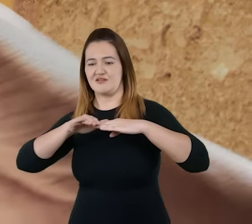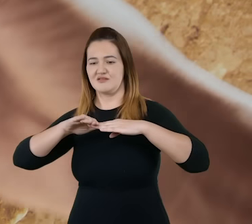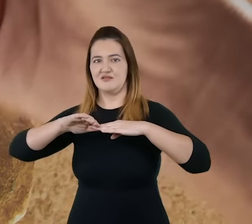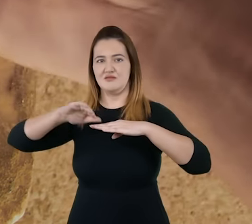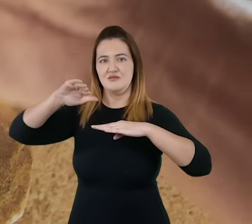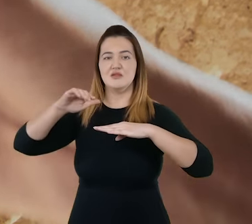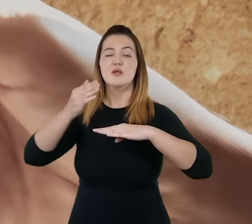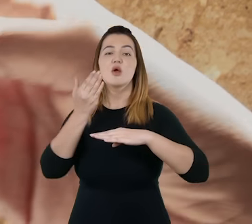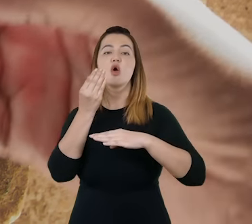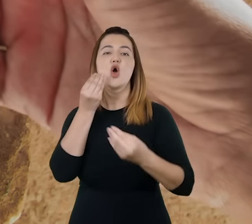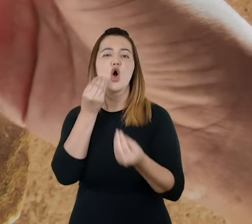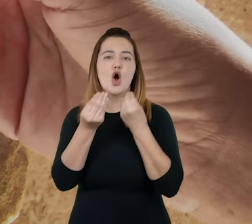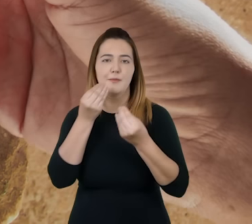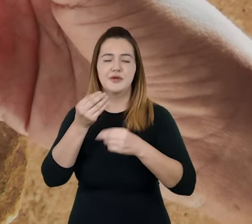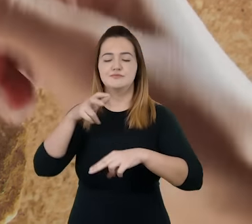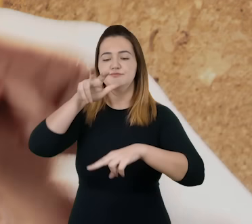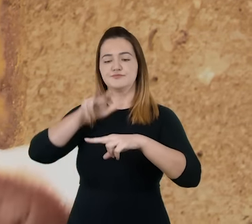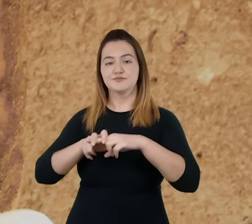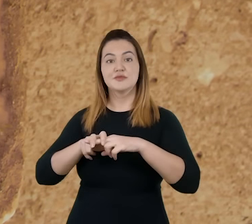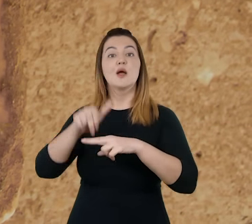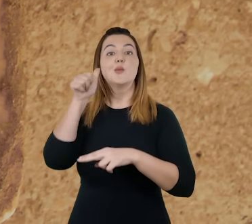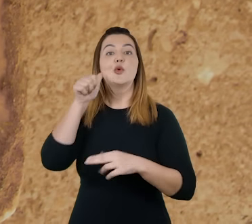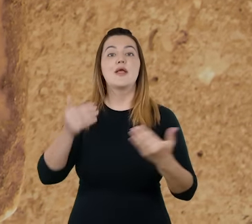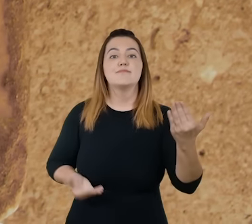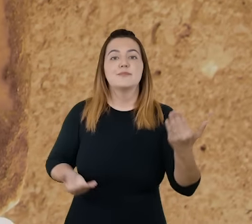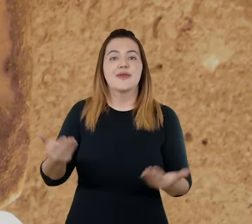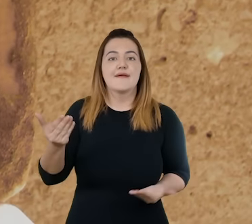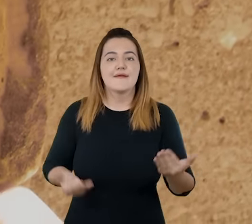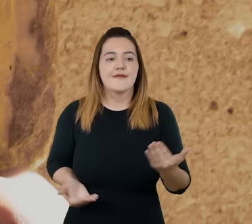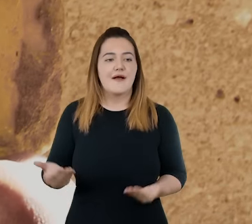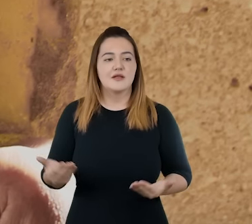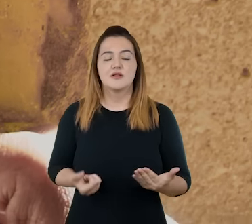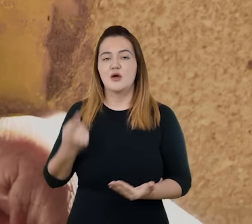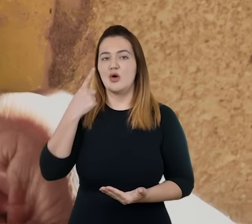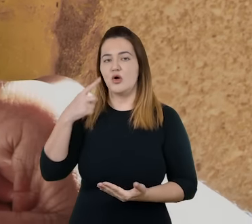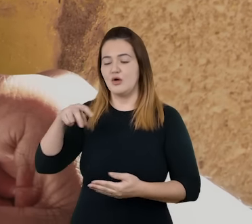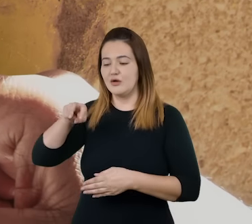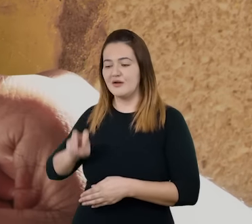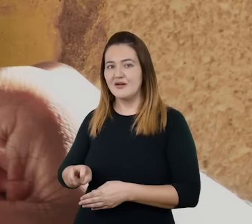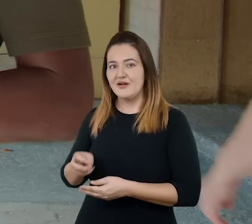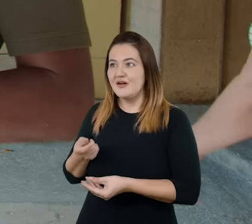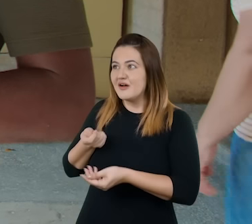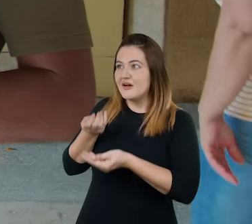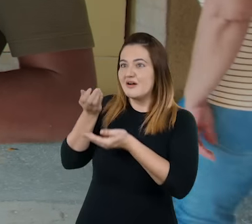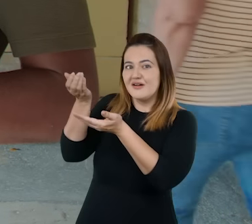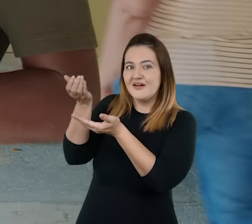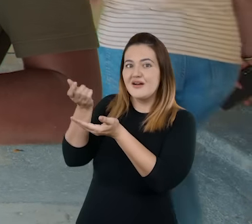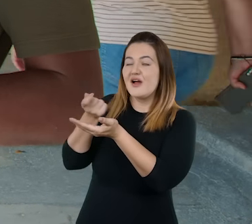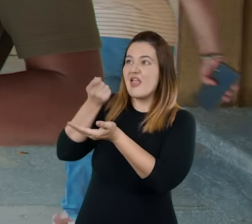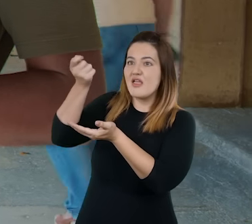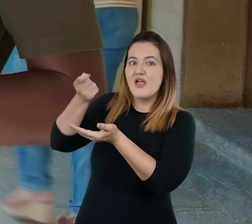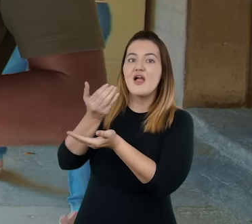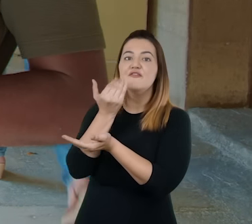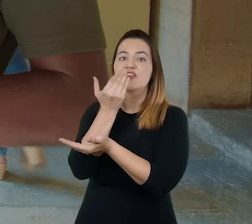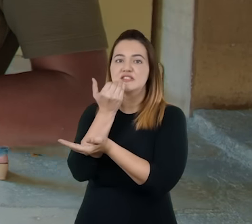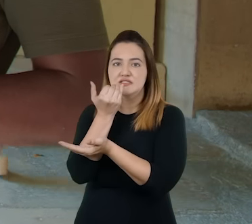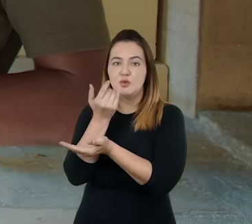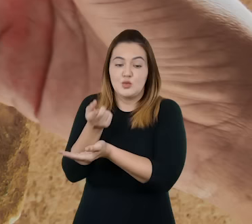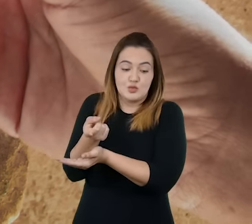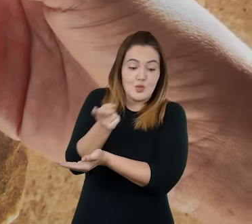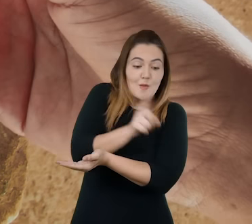para refeições. A empregada dessa mulher está aqui servindo a sua refeição. Mas você nota que abaixo